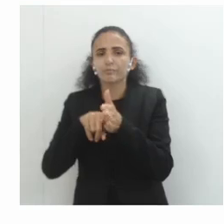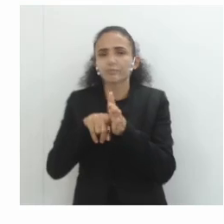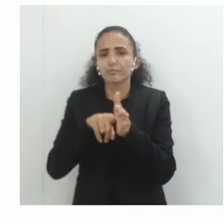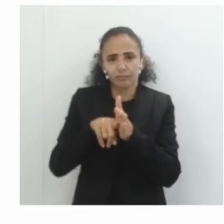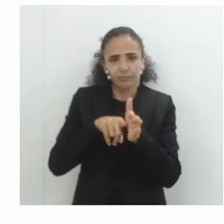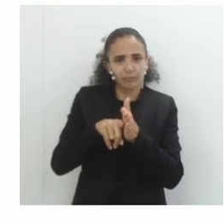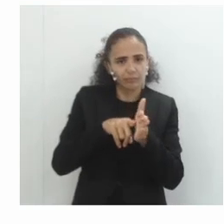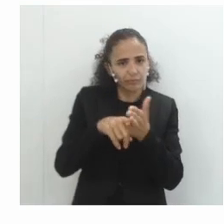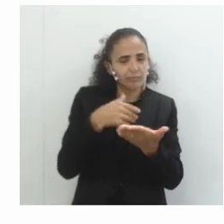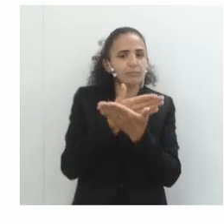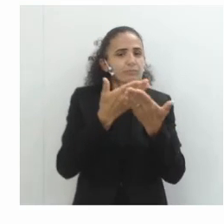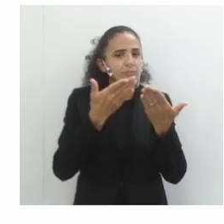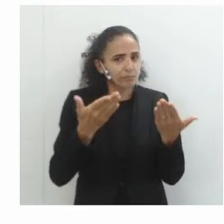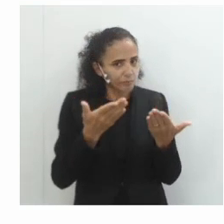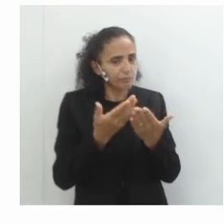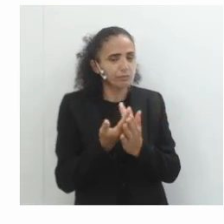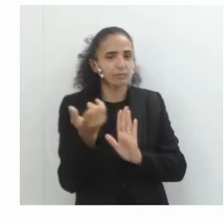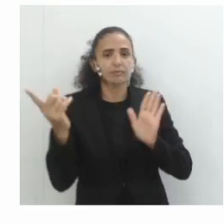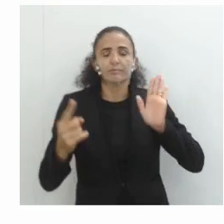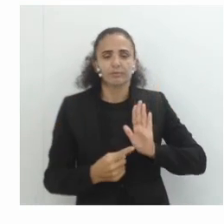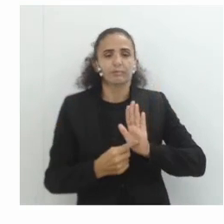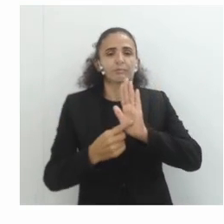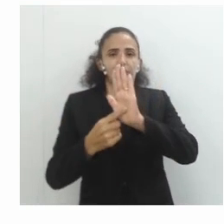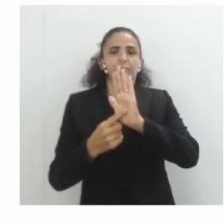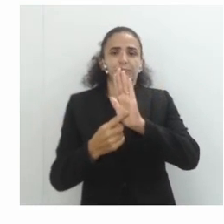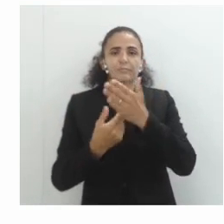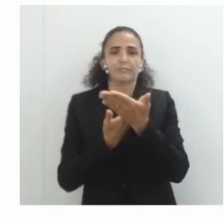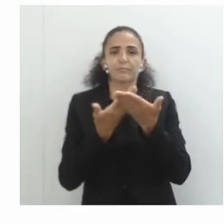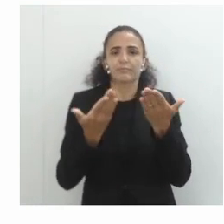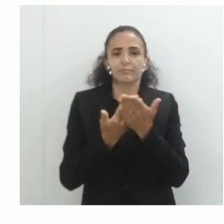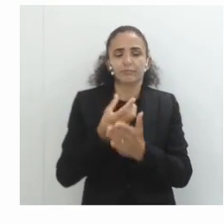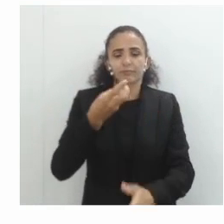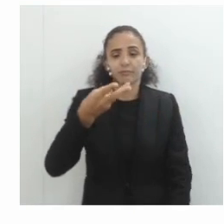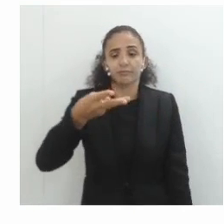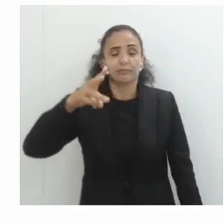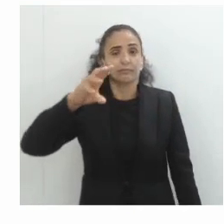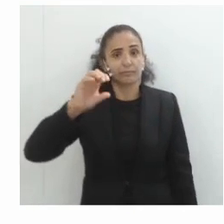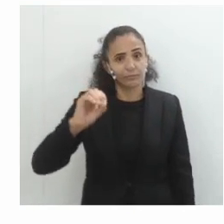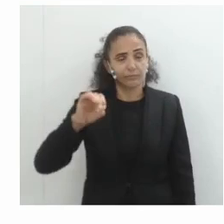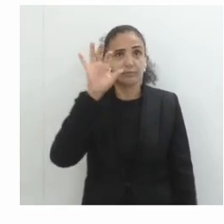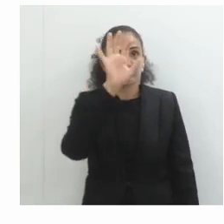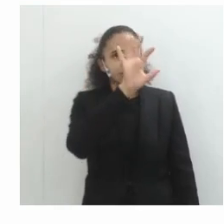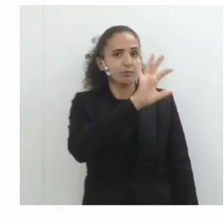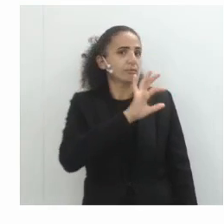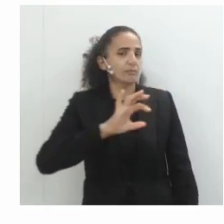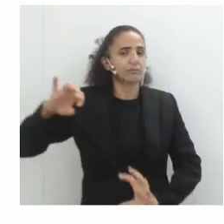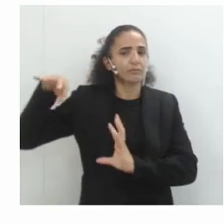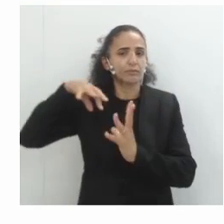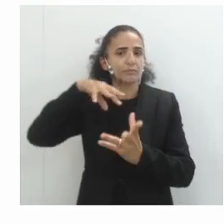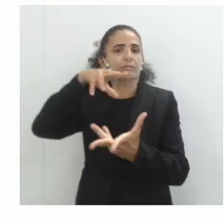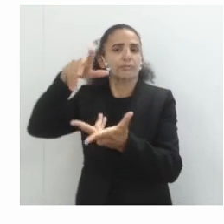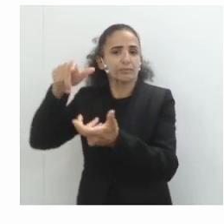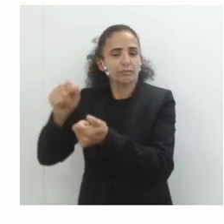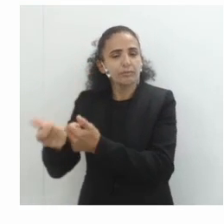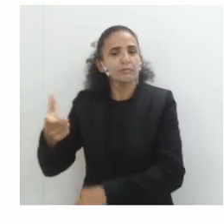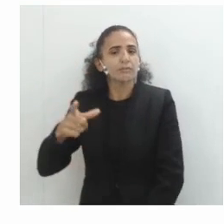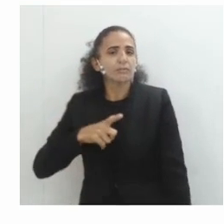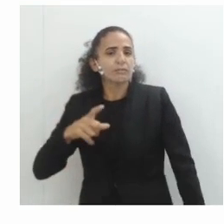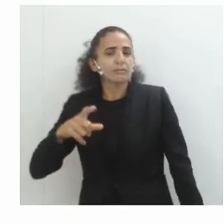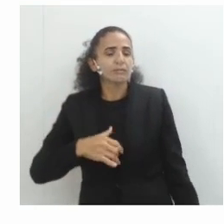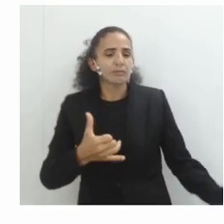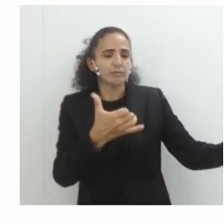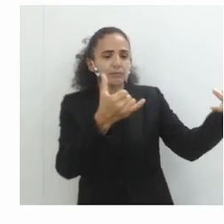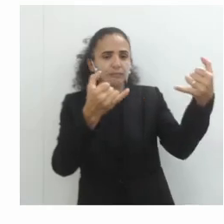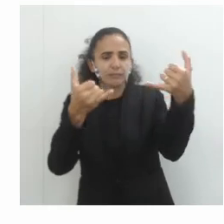questão mundial, ele aponta que atualmente, né, 30 regiões do mundo têm presença de conflitos